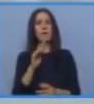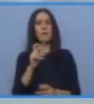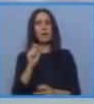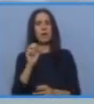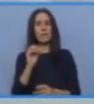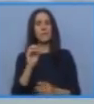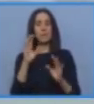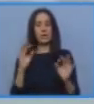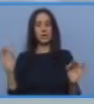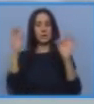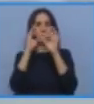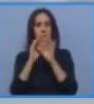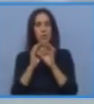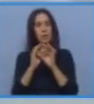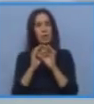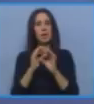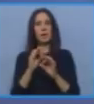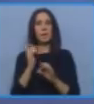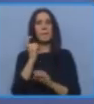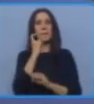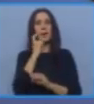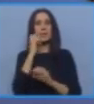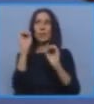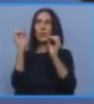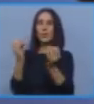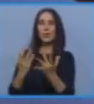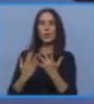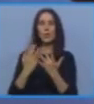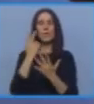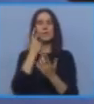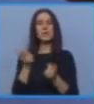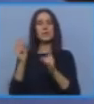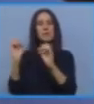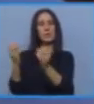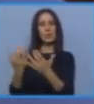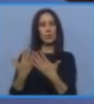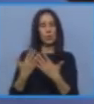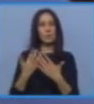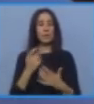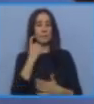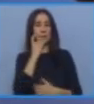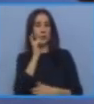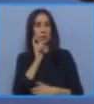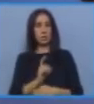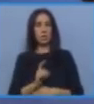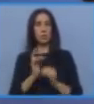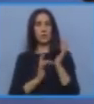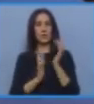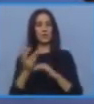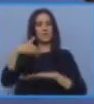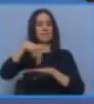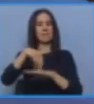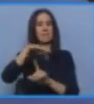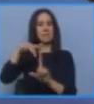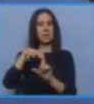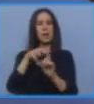da Páscoa, é o dom da ressurreição. No dia de Páscoa, quando Jesus aparece aos discípulos, sopra sobre eles